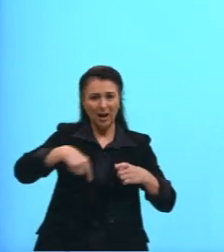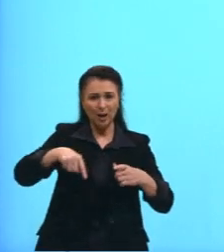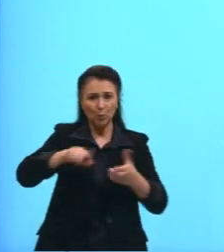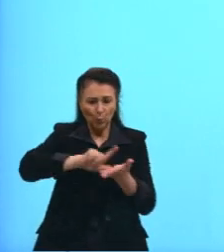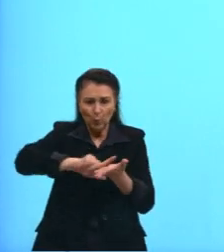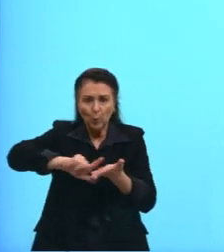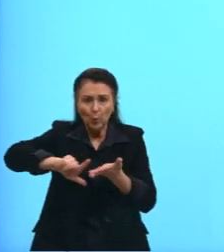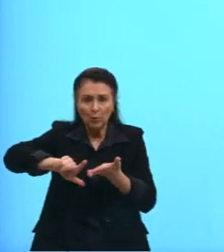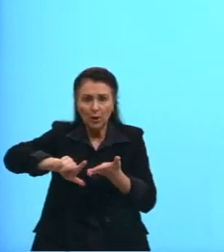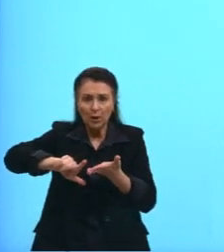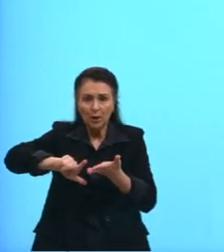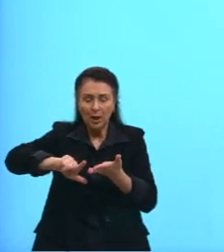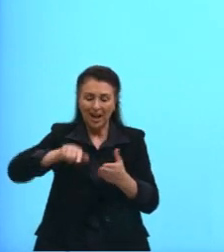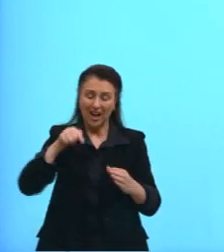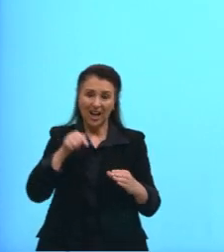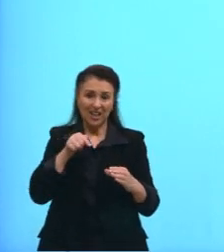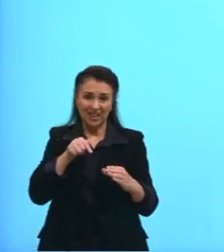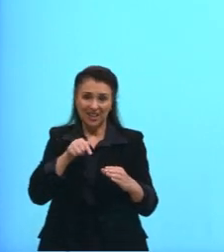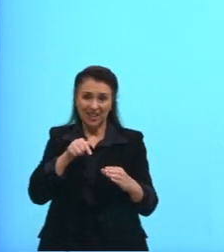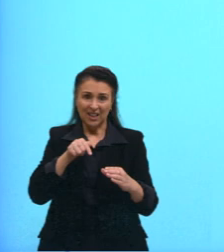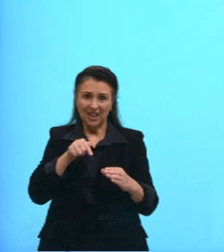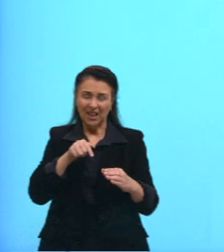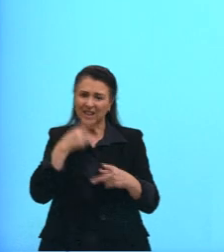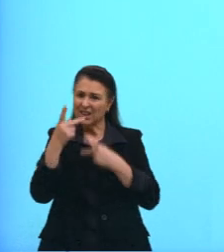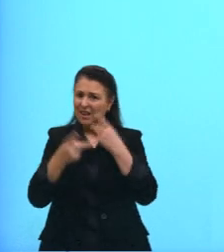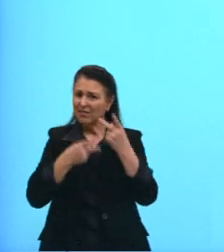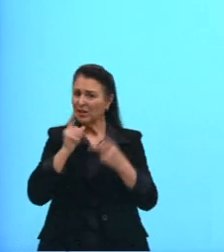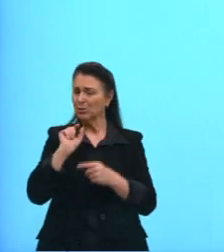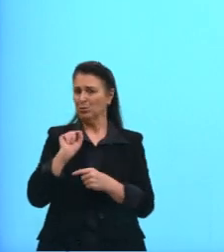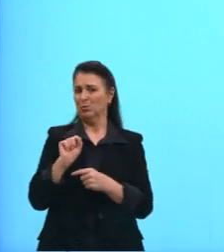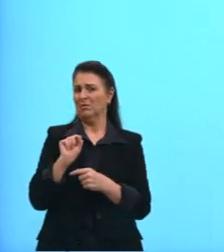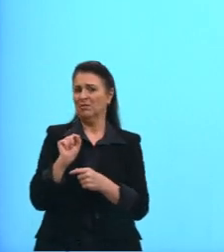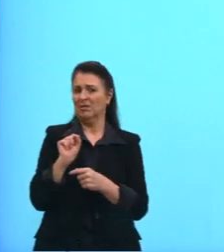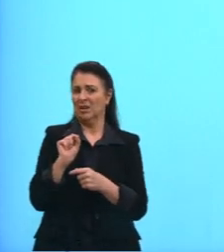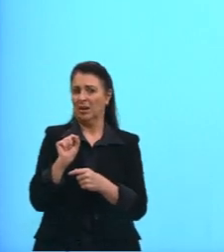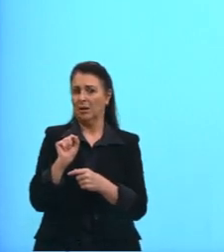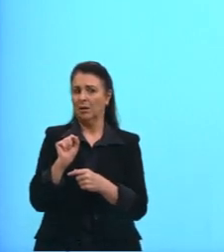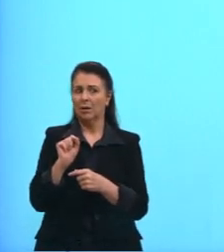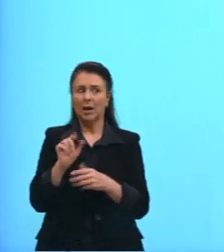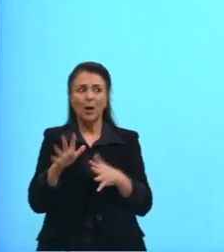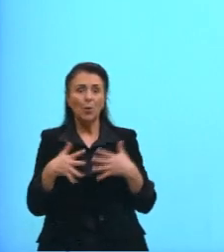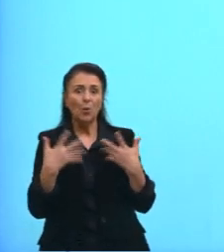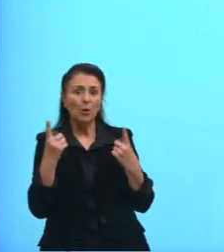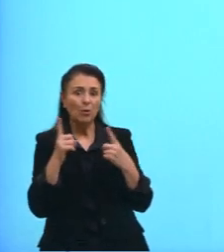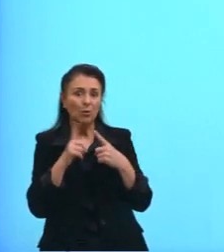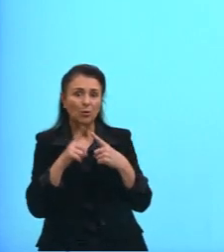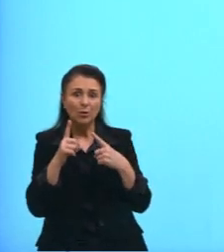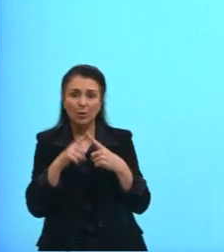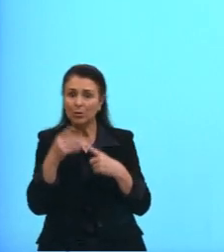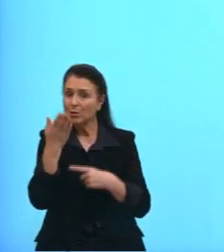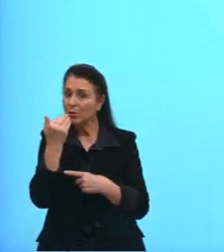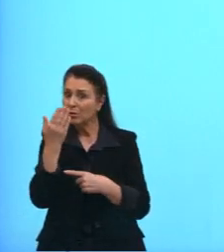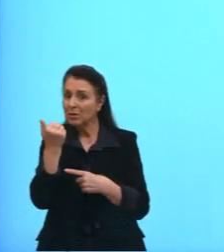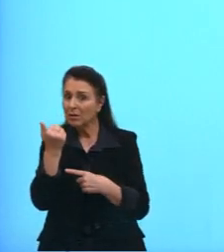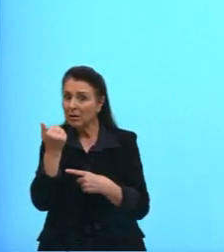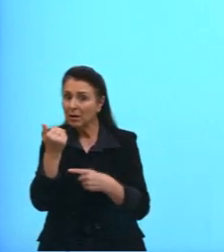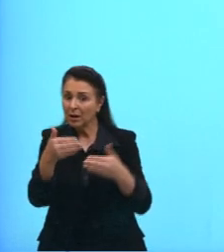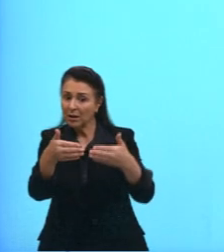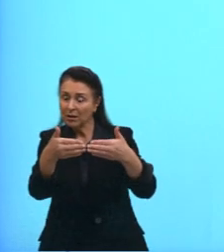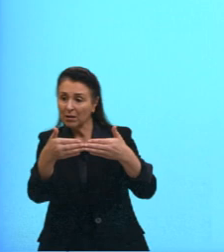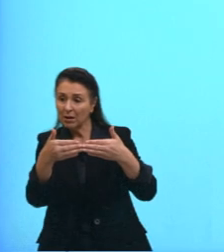ali provavelmente né a gente está falando sobre o tipo de refeição